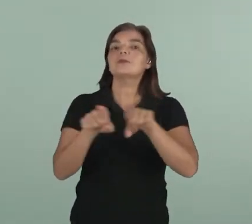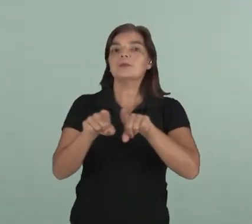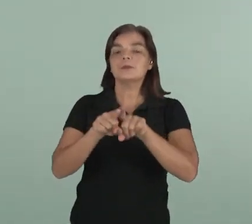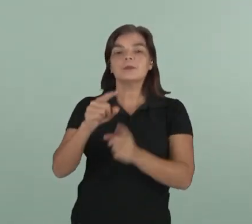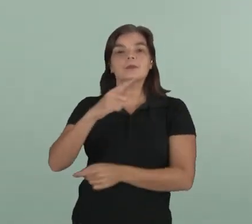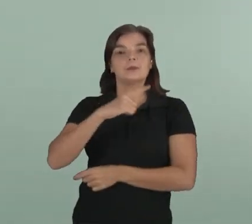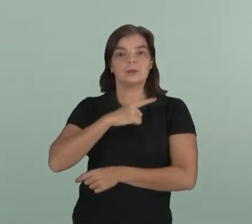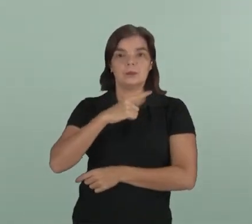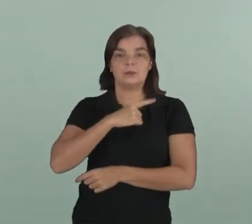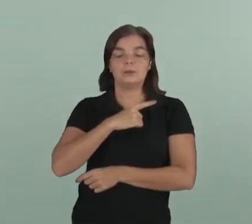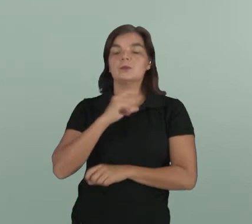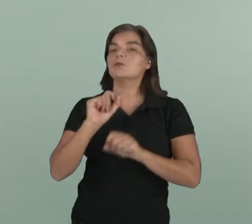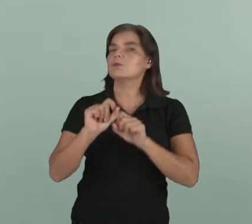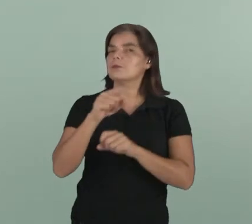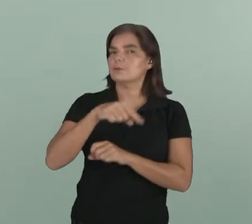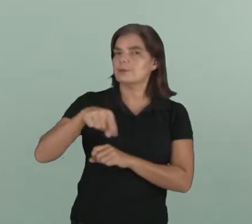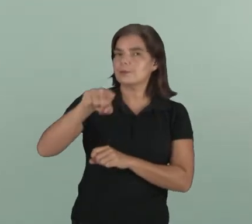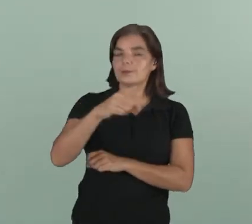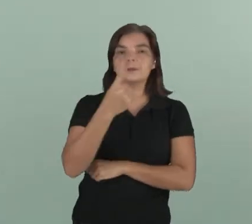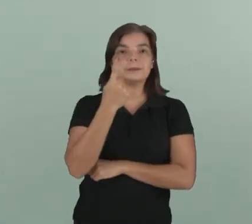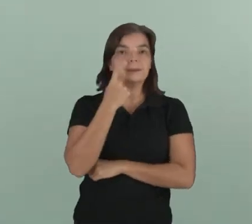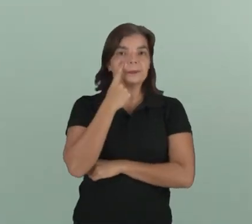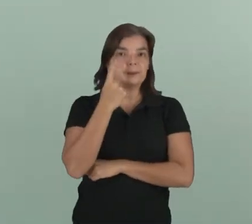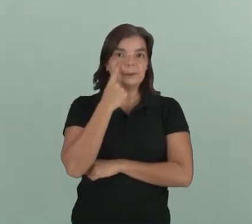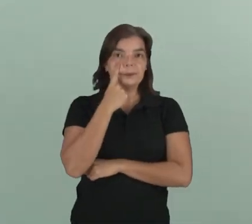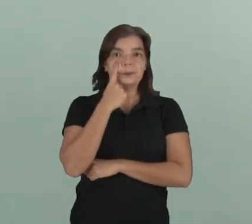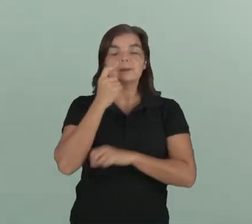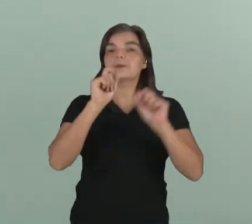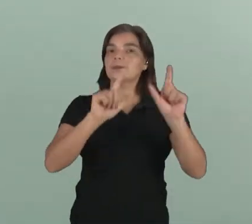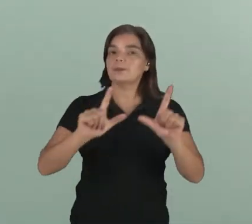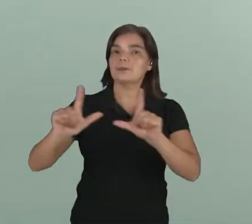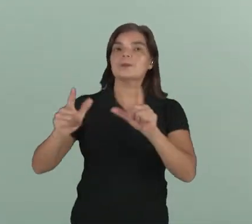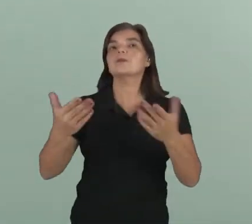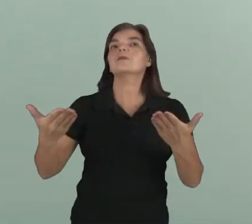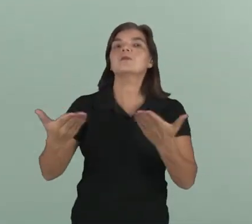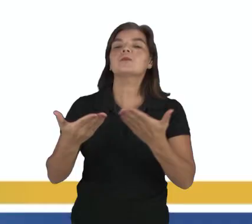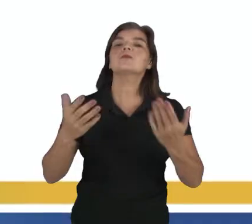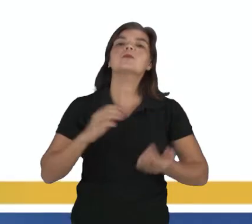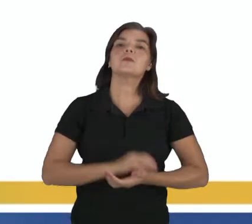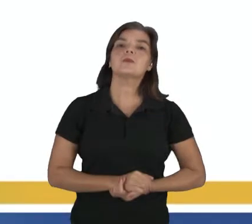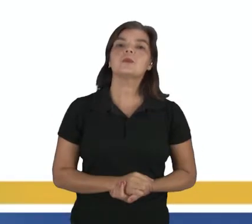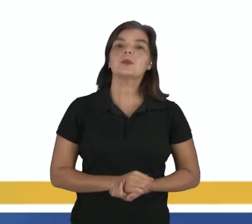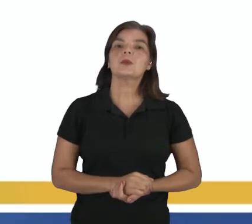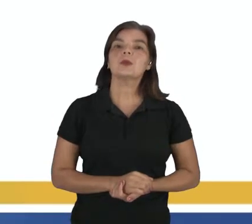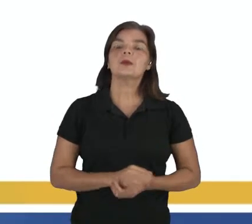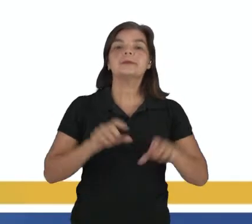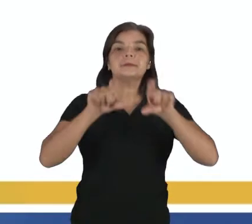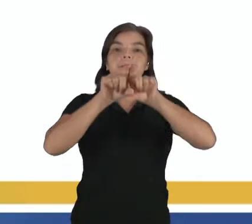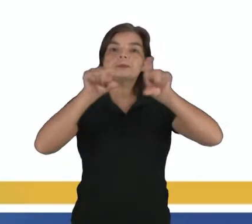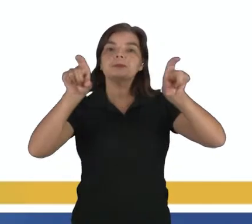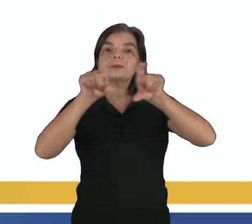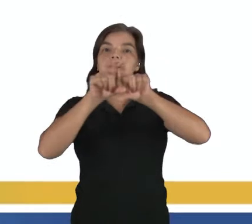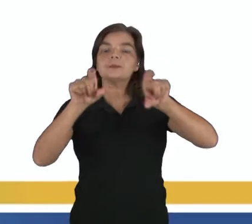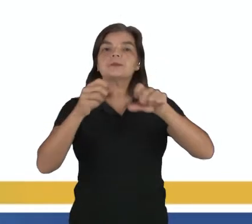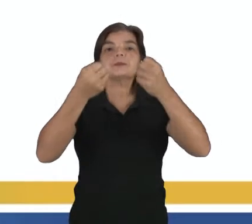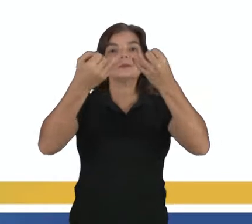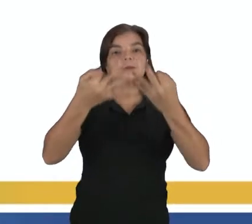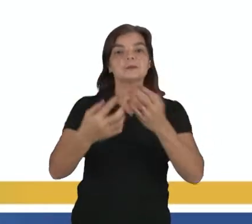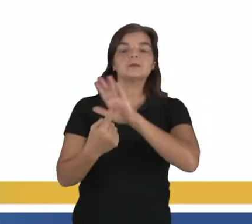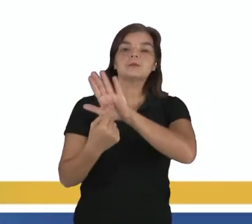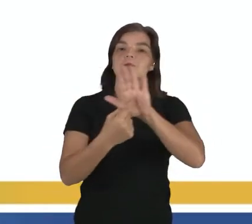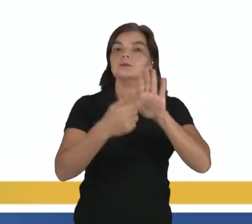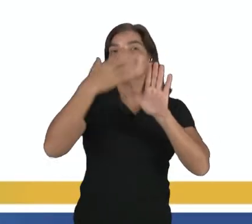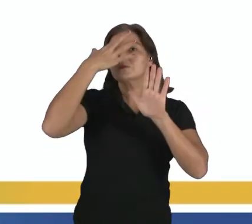também temos a emergência, e vocês vão visualizar em tela a partir de agora, uma chargezinha que ela